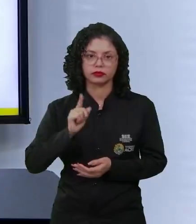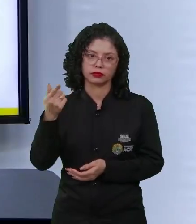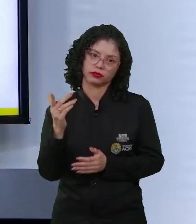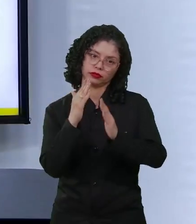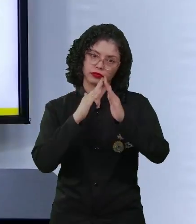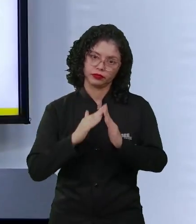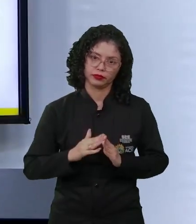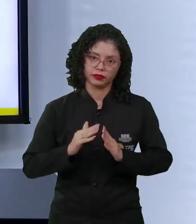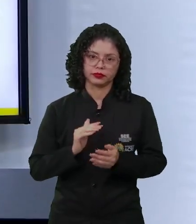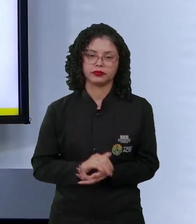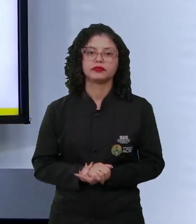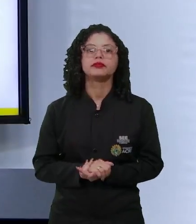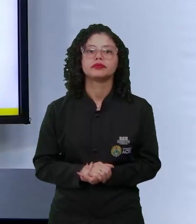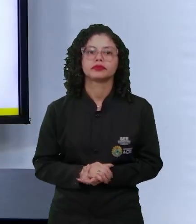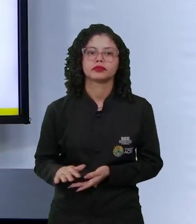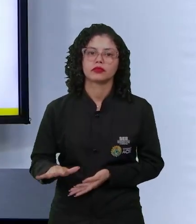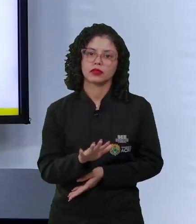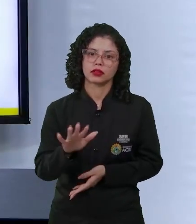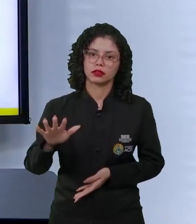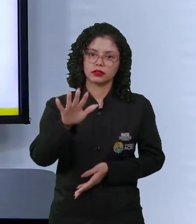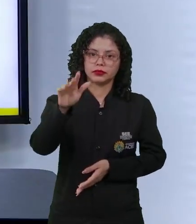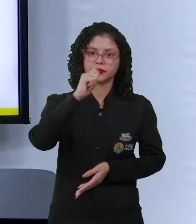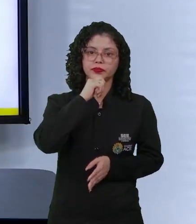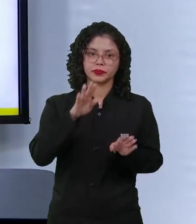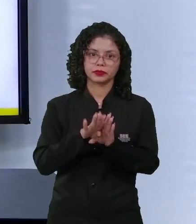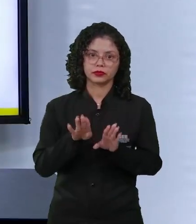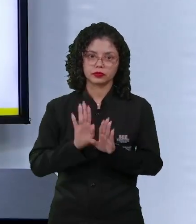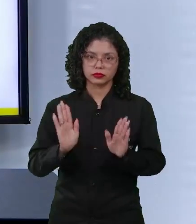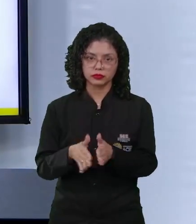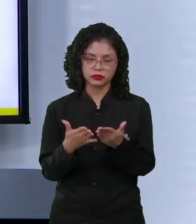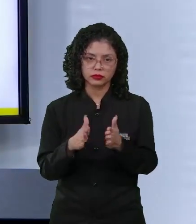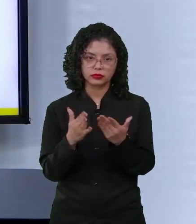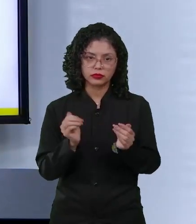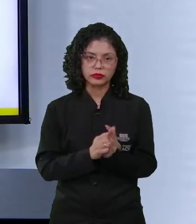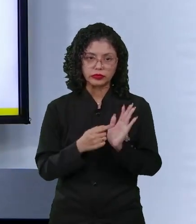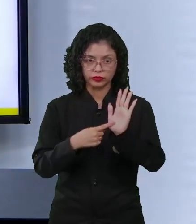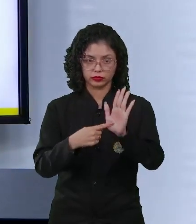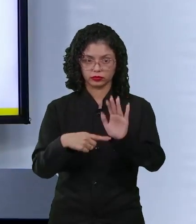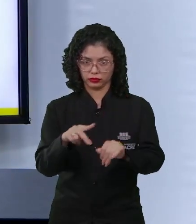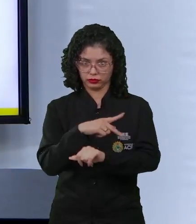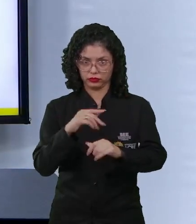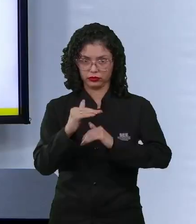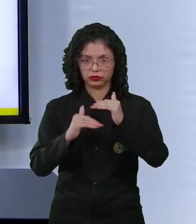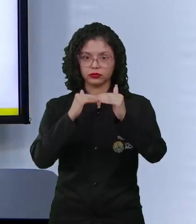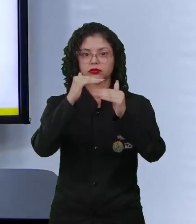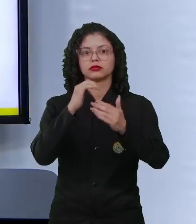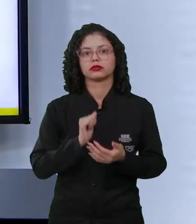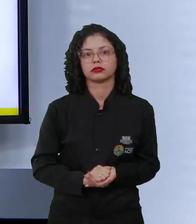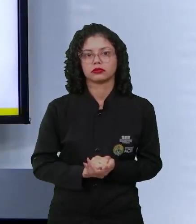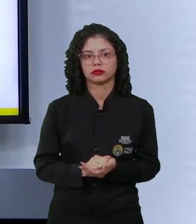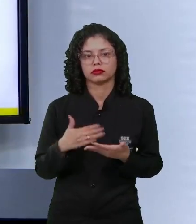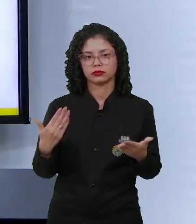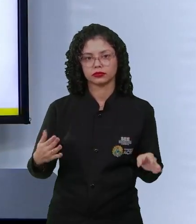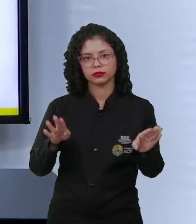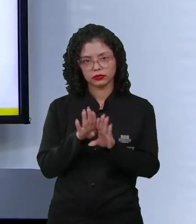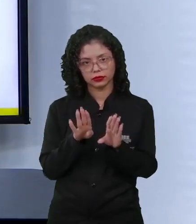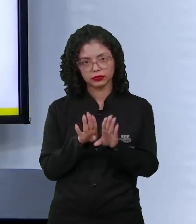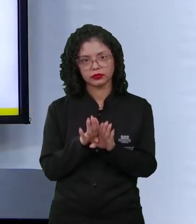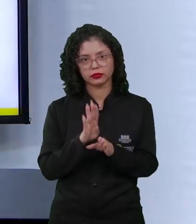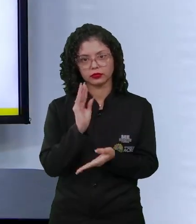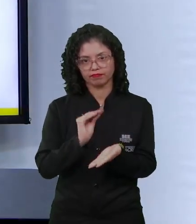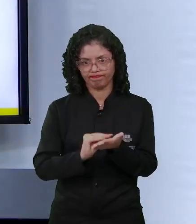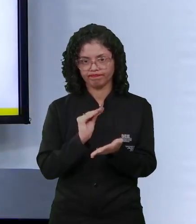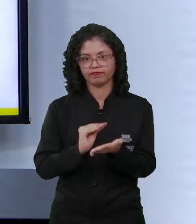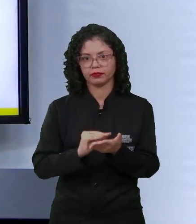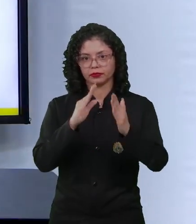foram morar. Então a favelização, essa pobreza estampada nesses países subdesenvolvidos, se dá também pela